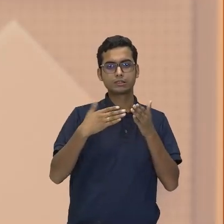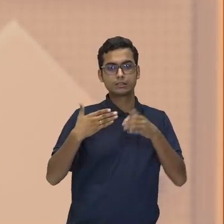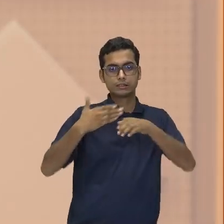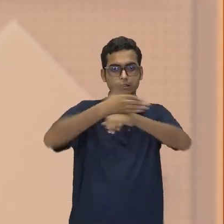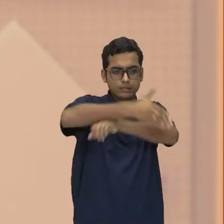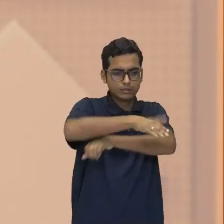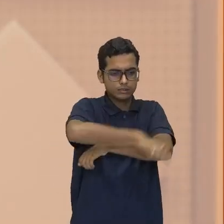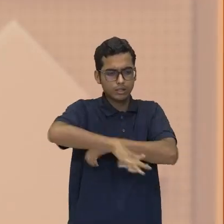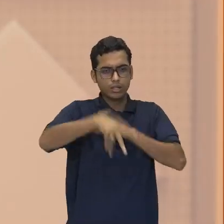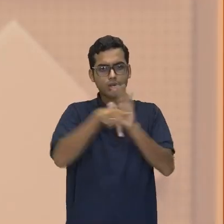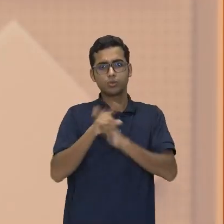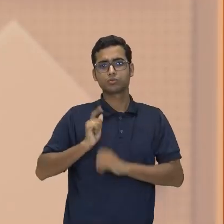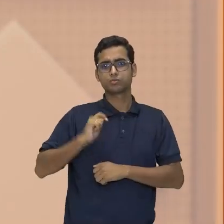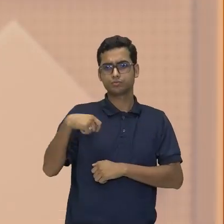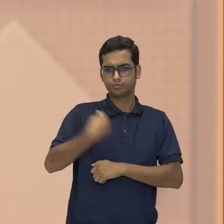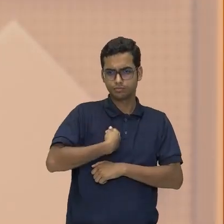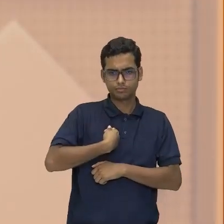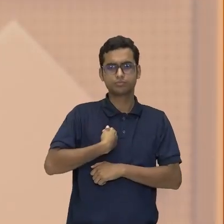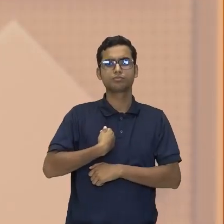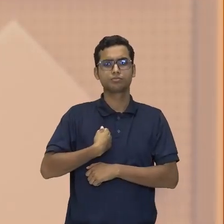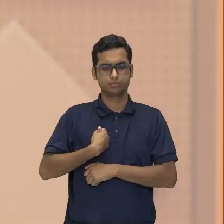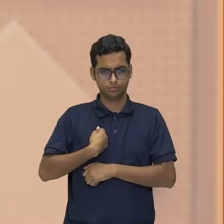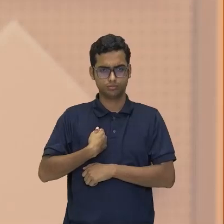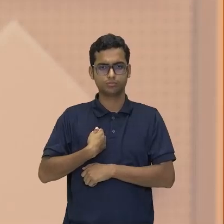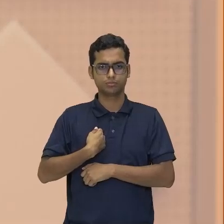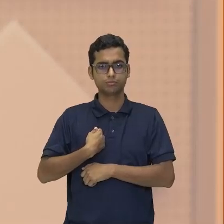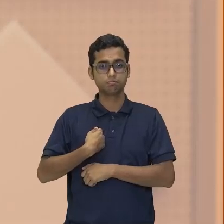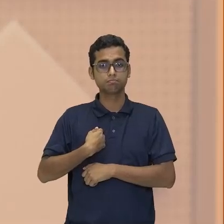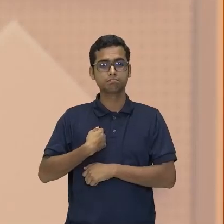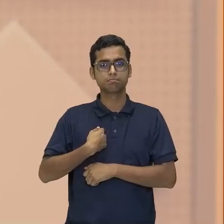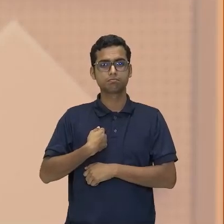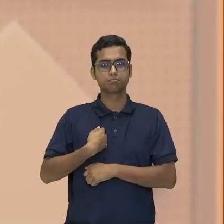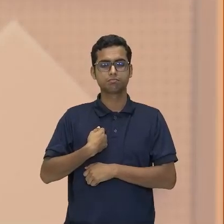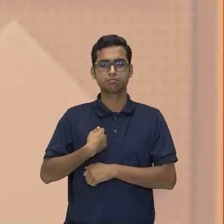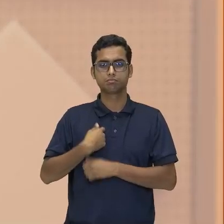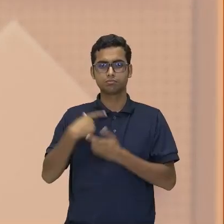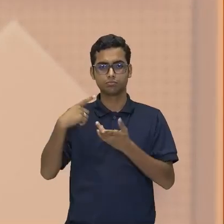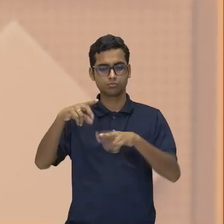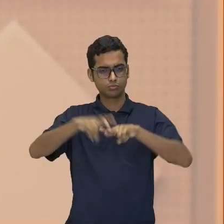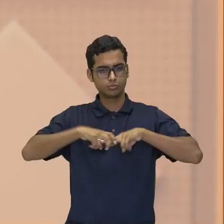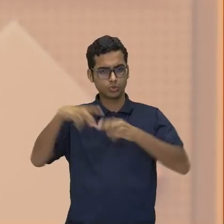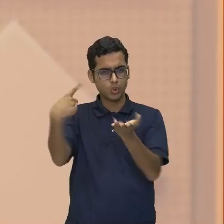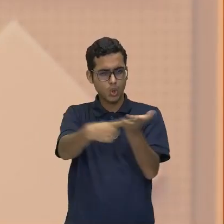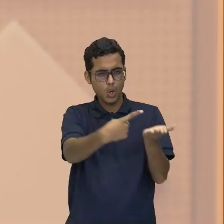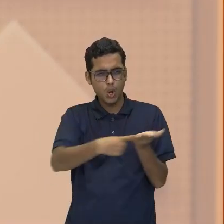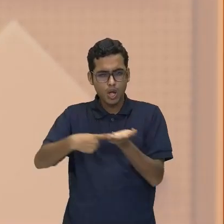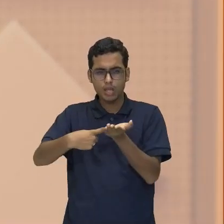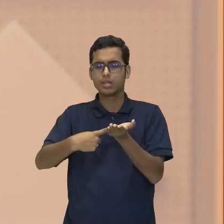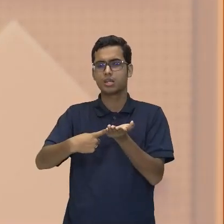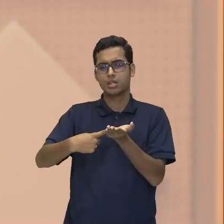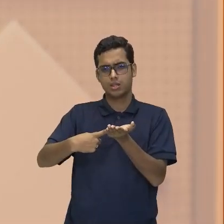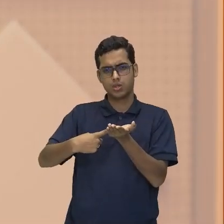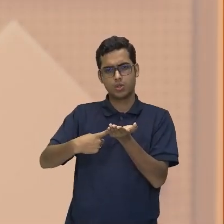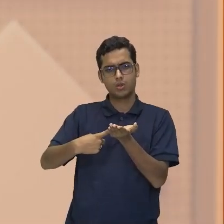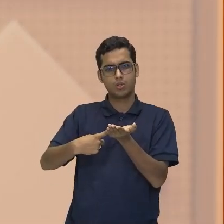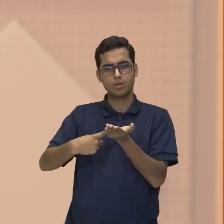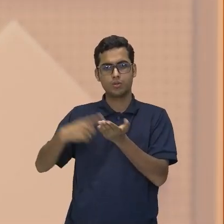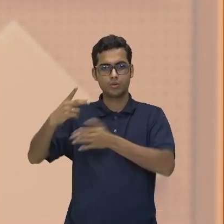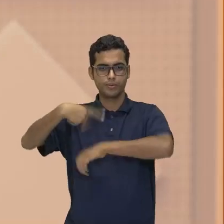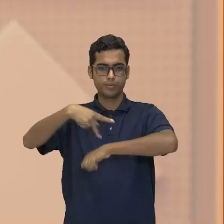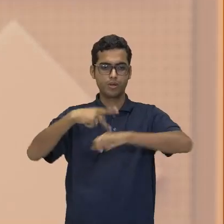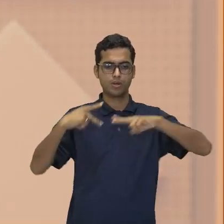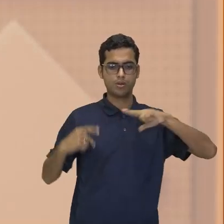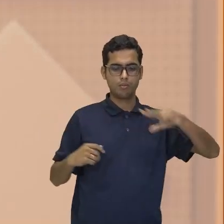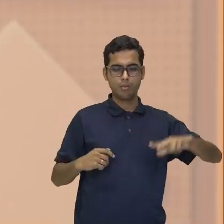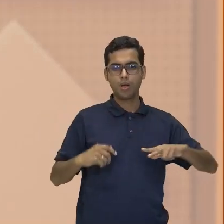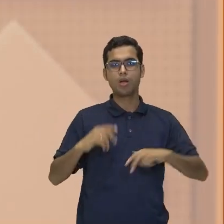vez mais se interiorizando. O Tratado de Tordesilhas ele não tem mais assim tanta... ele não se torna mais